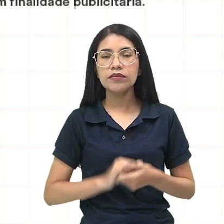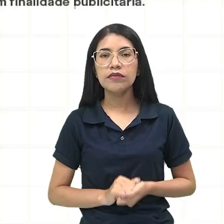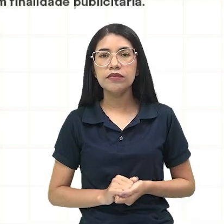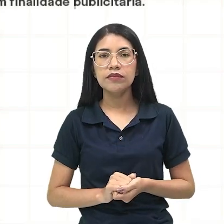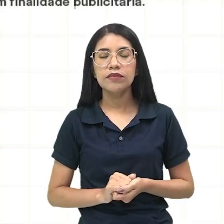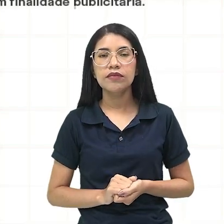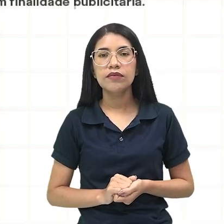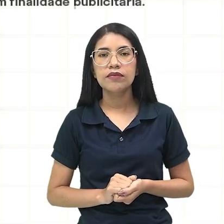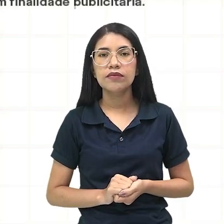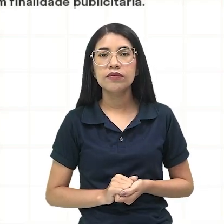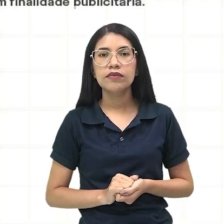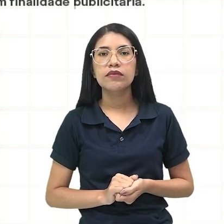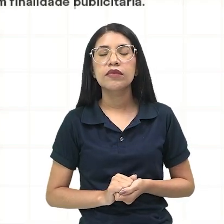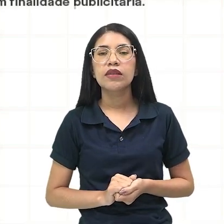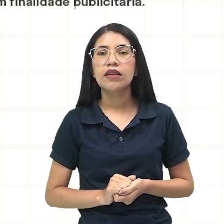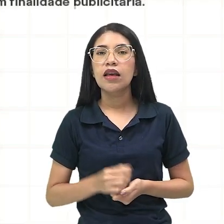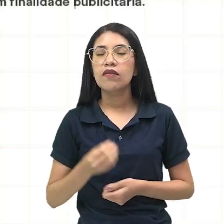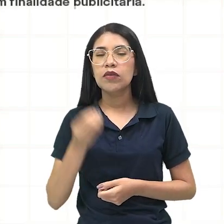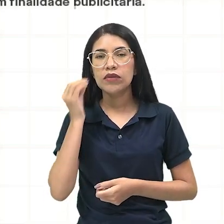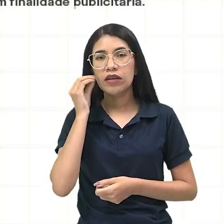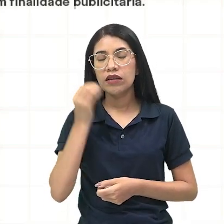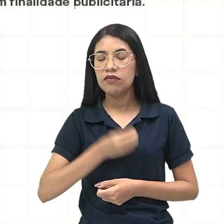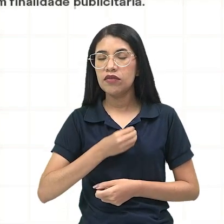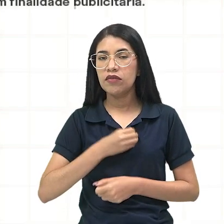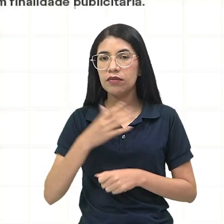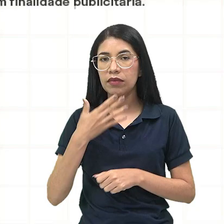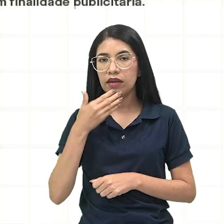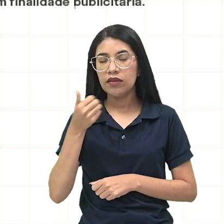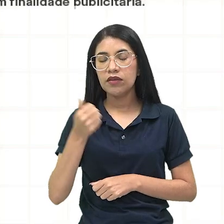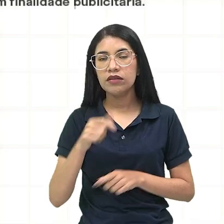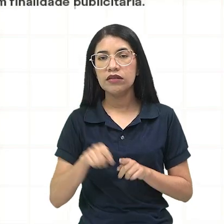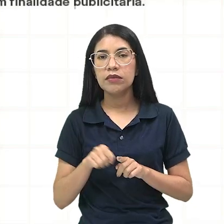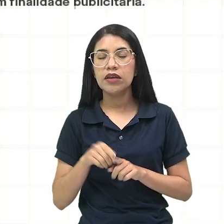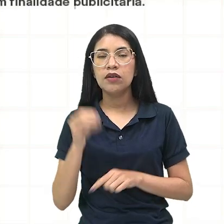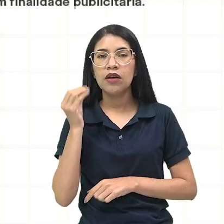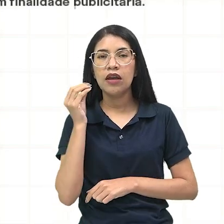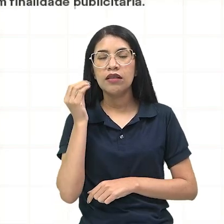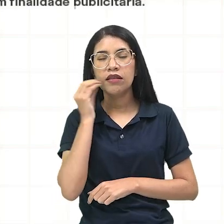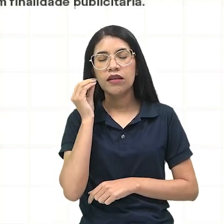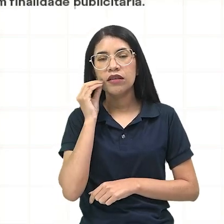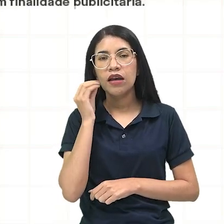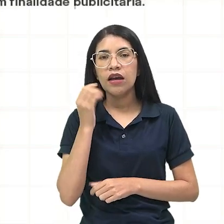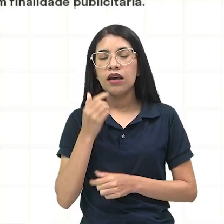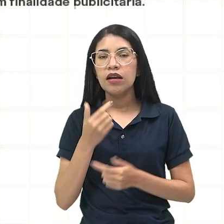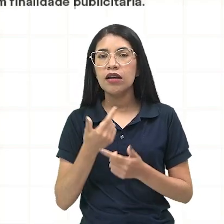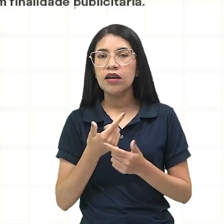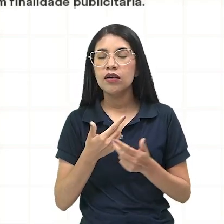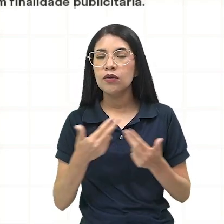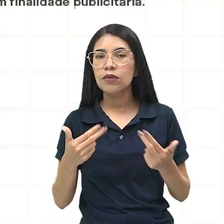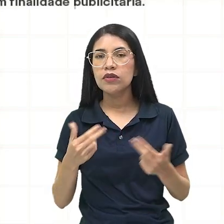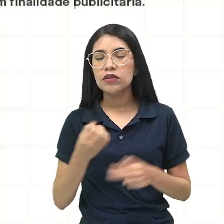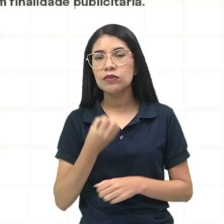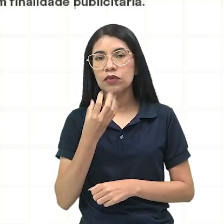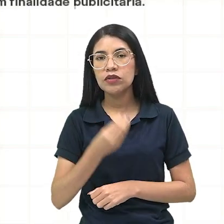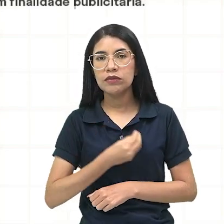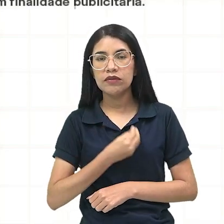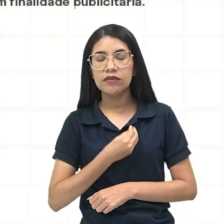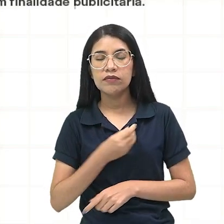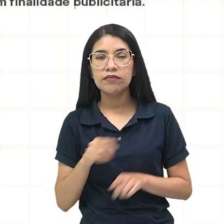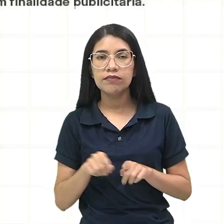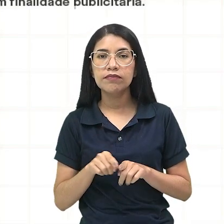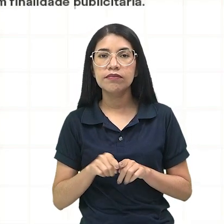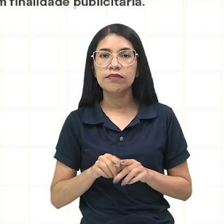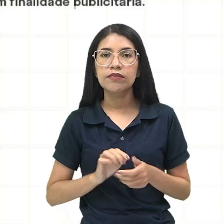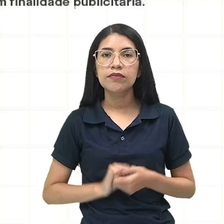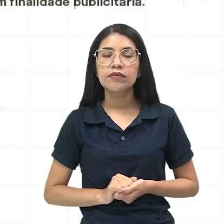vão para esses lugares viver alguma coisa, né? Tentar conseguir ali alguma melhoria, né,